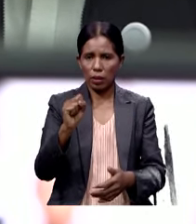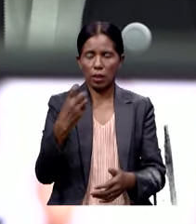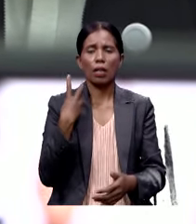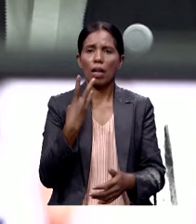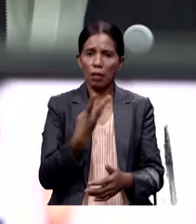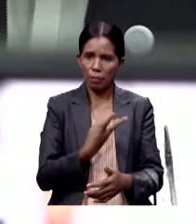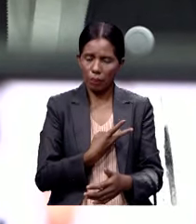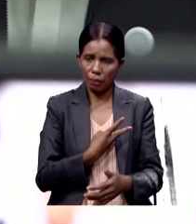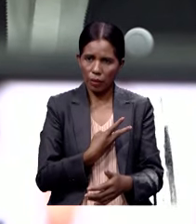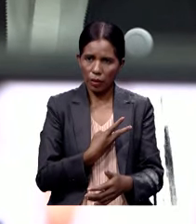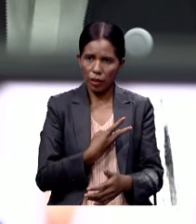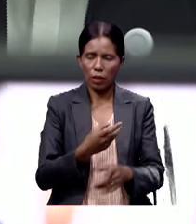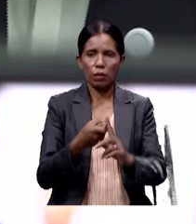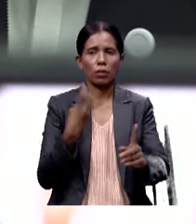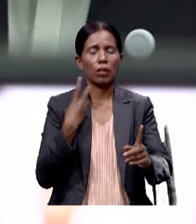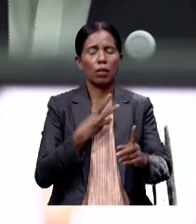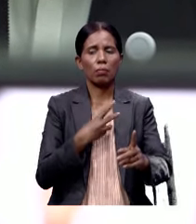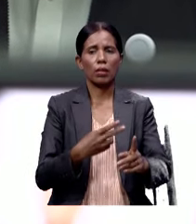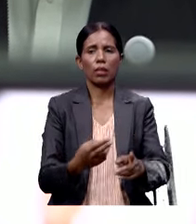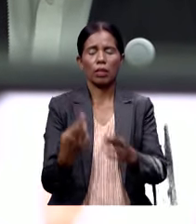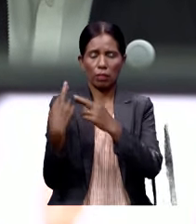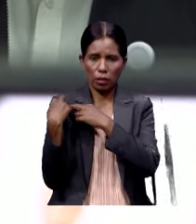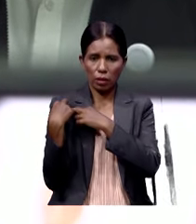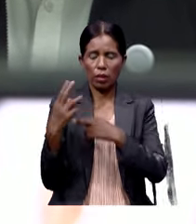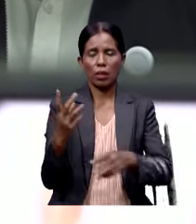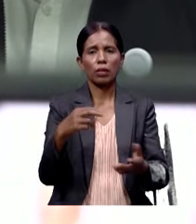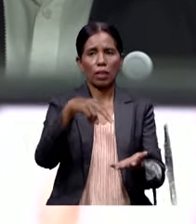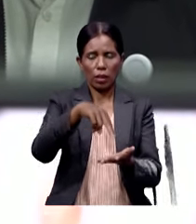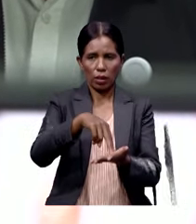mim consegue o siam de correspondência, estabelece de união,